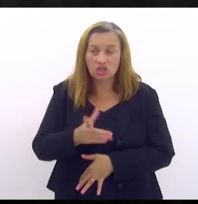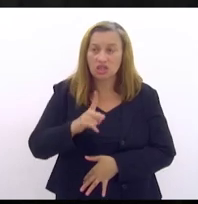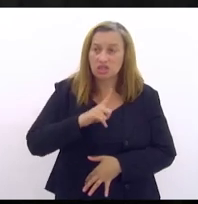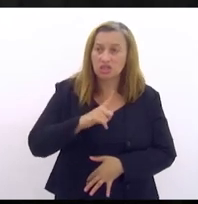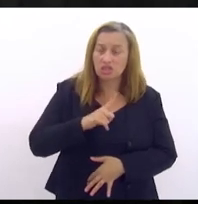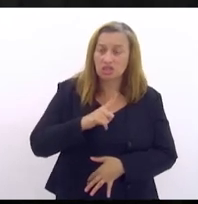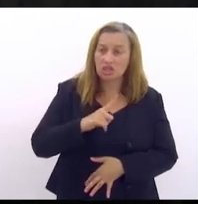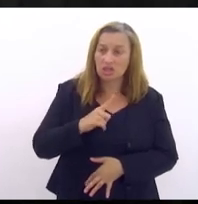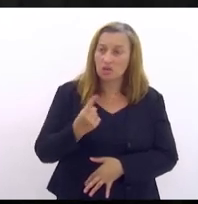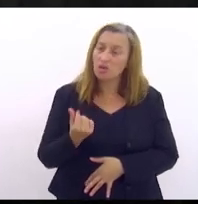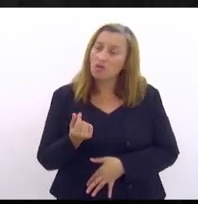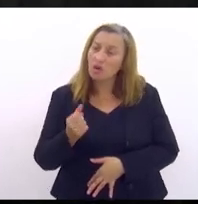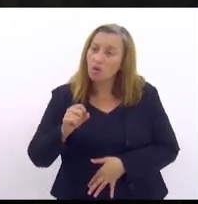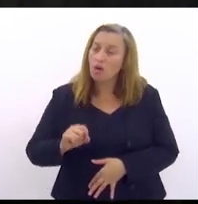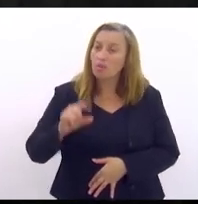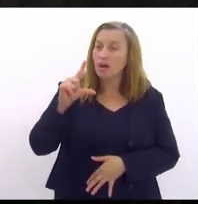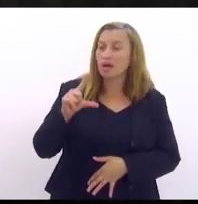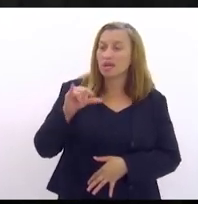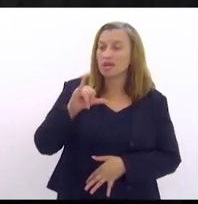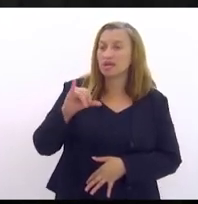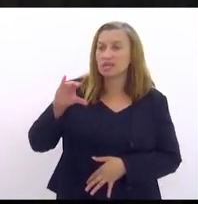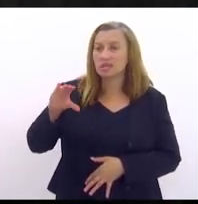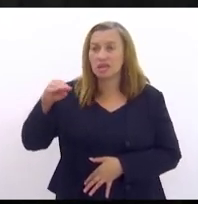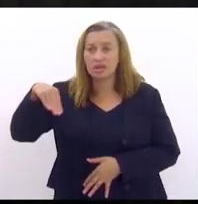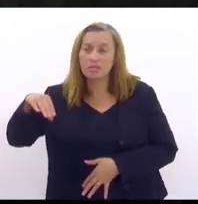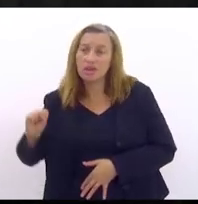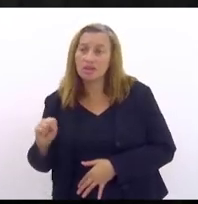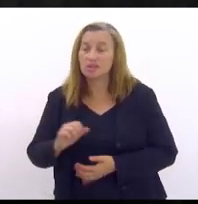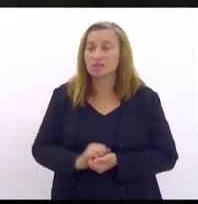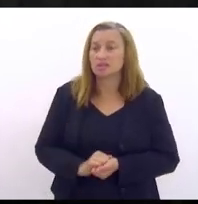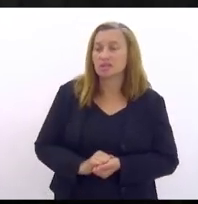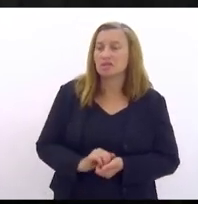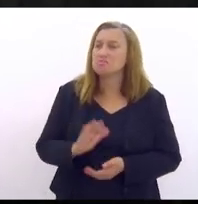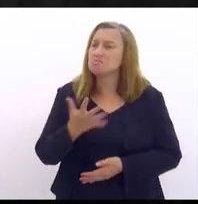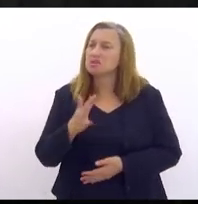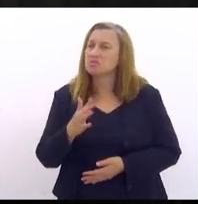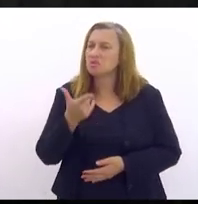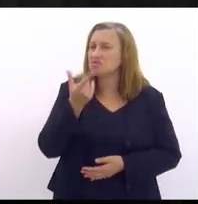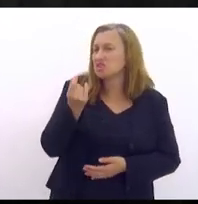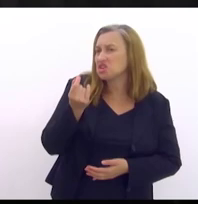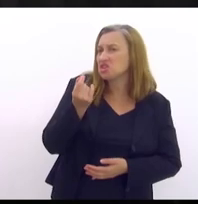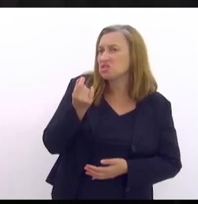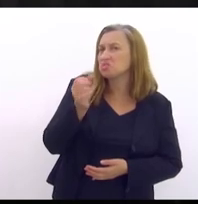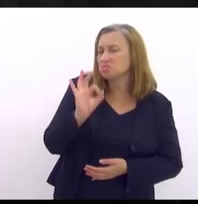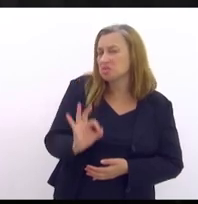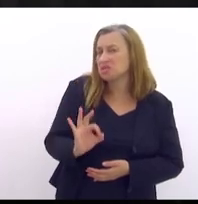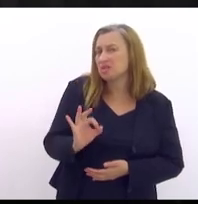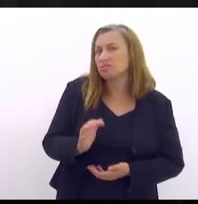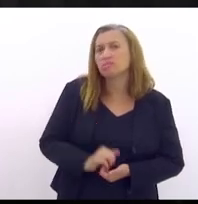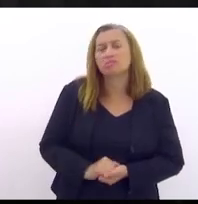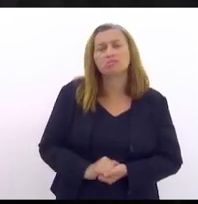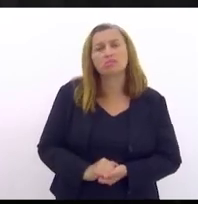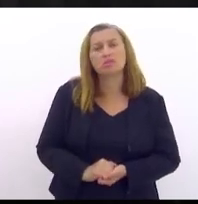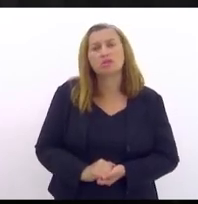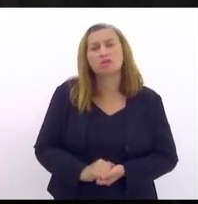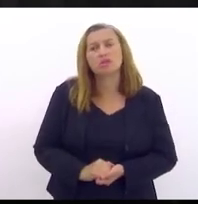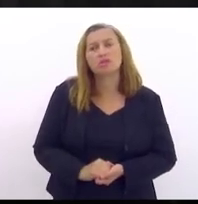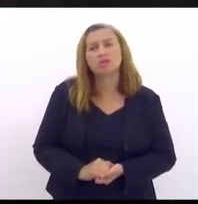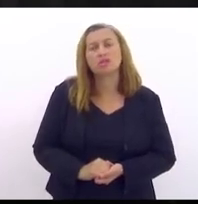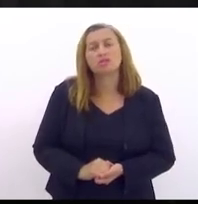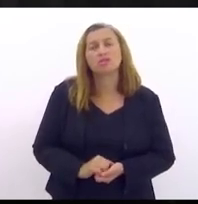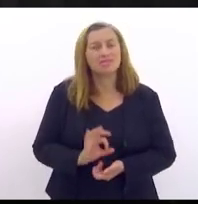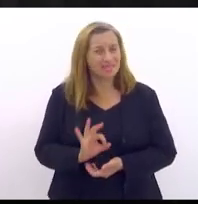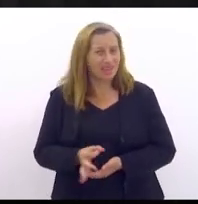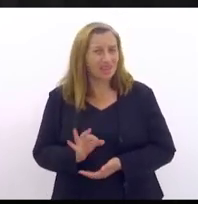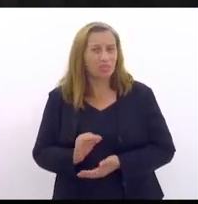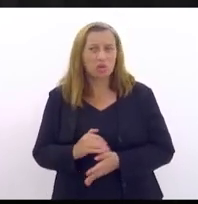aumentado suas alíquotas do ICMS modal para, na média, de 20 pontos percentuais. E,